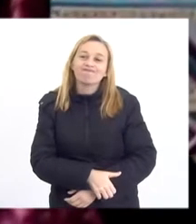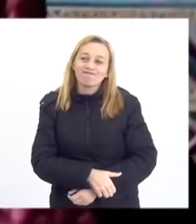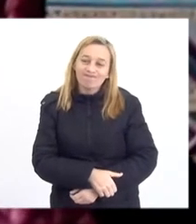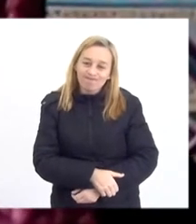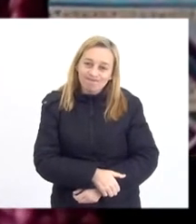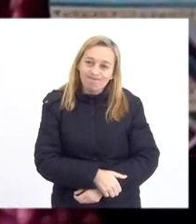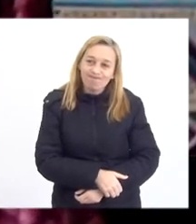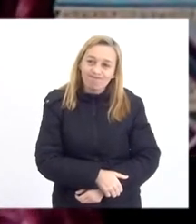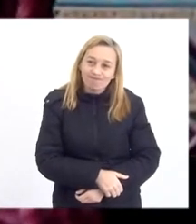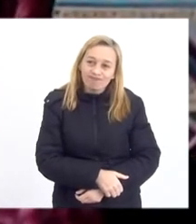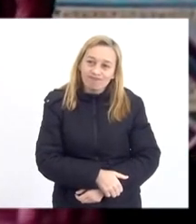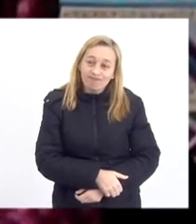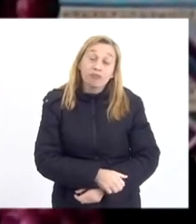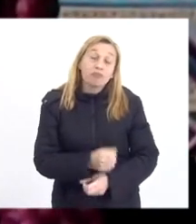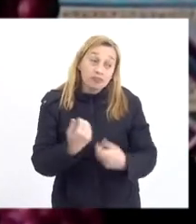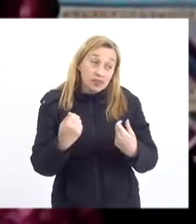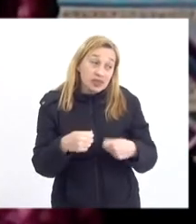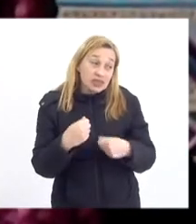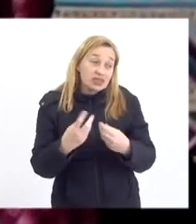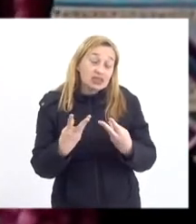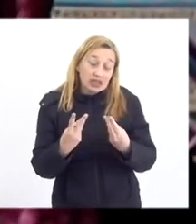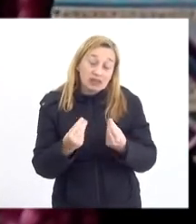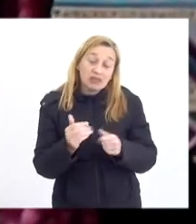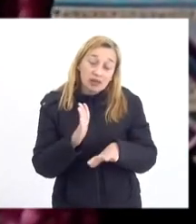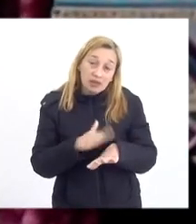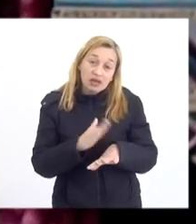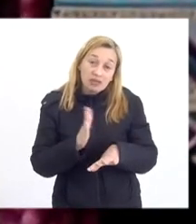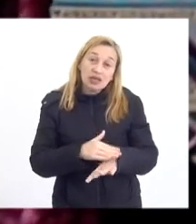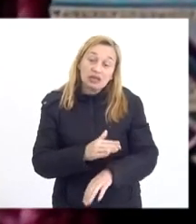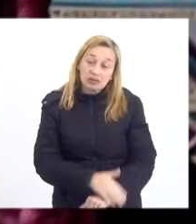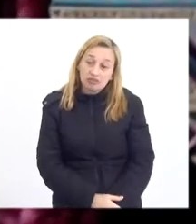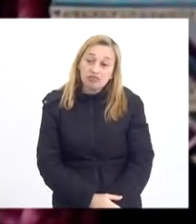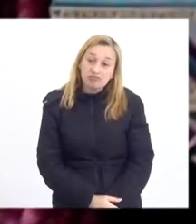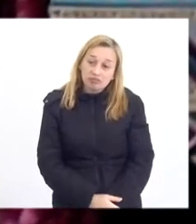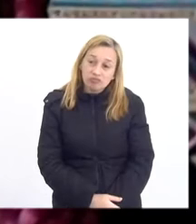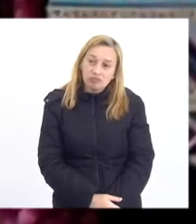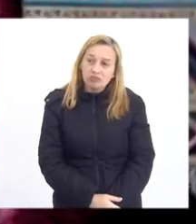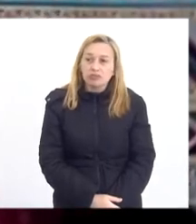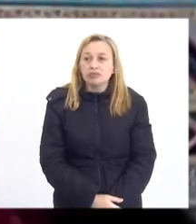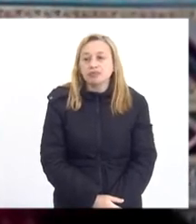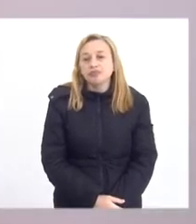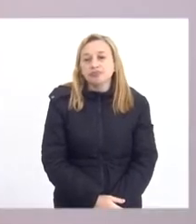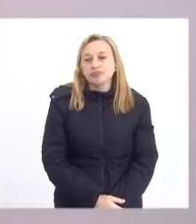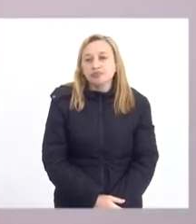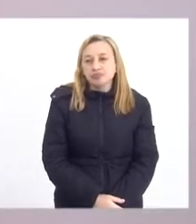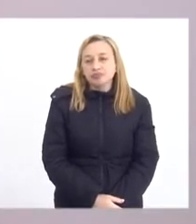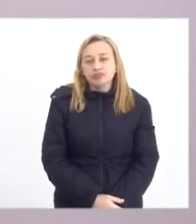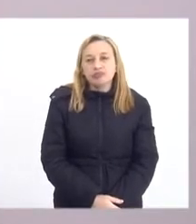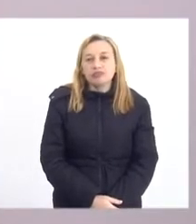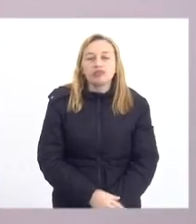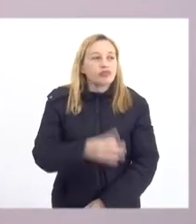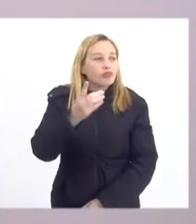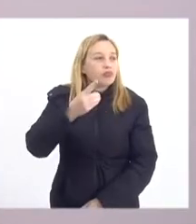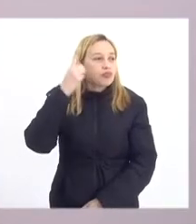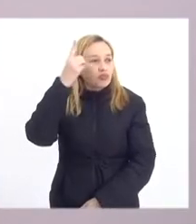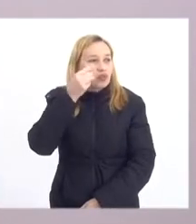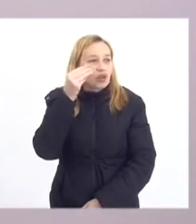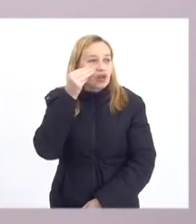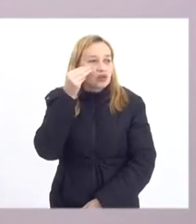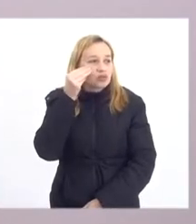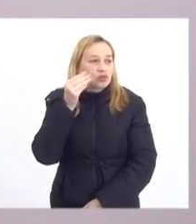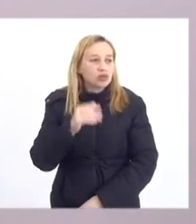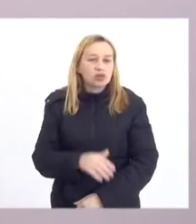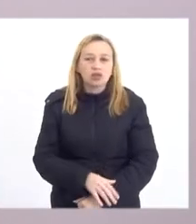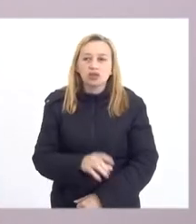dinâmica que a gente precisa sensibilizar cada vez mais. Bom, deputada Mônica, só para